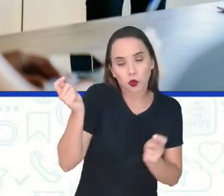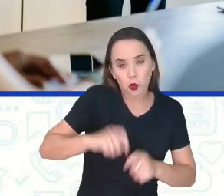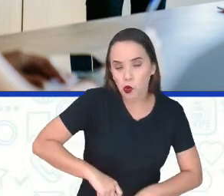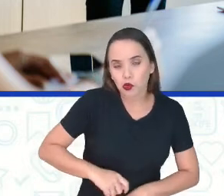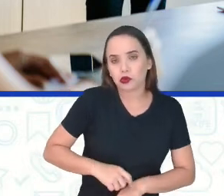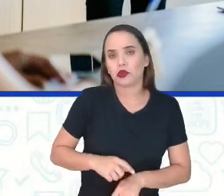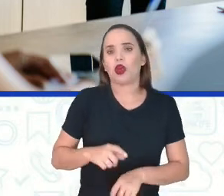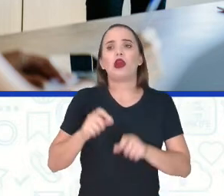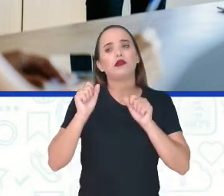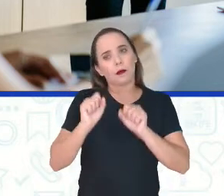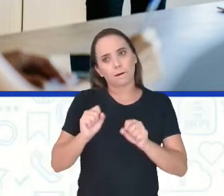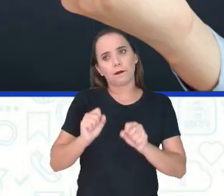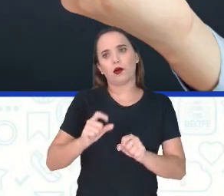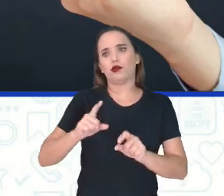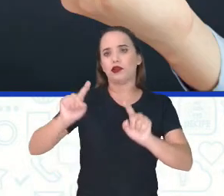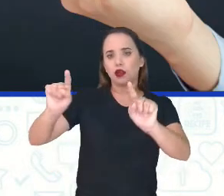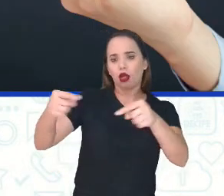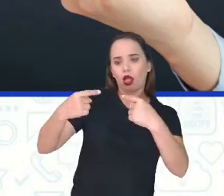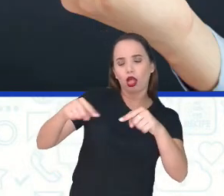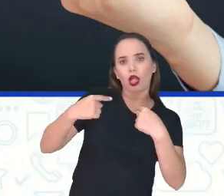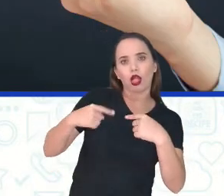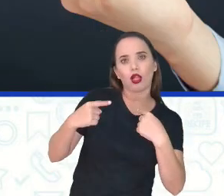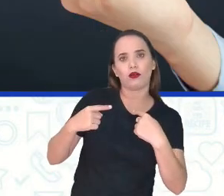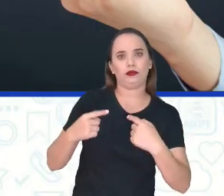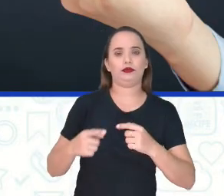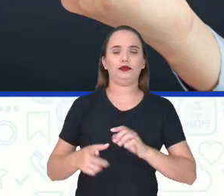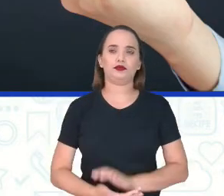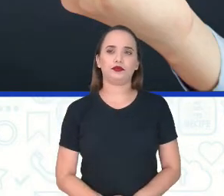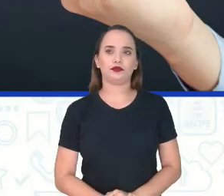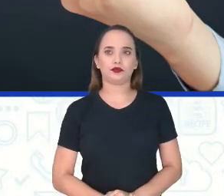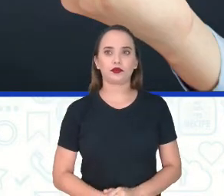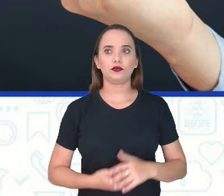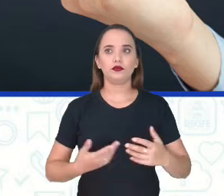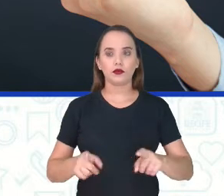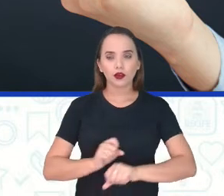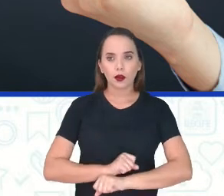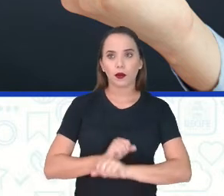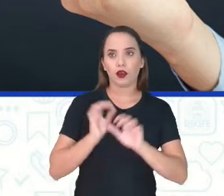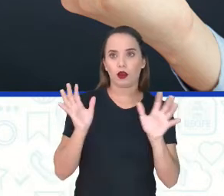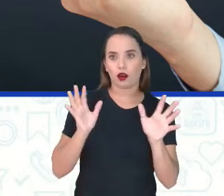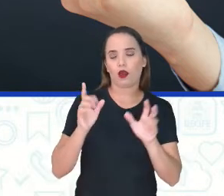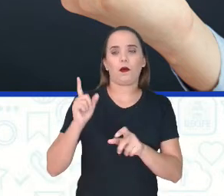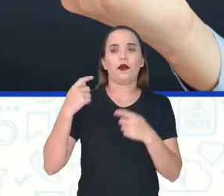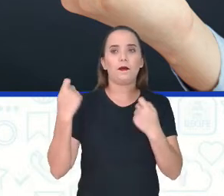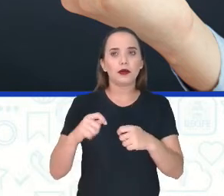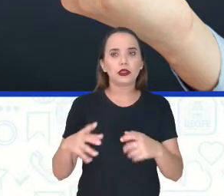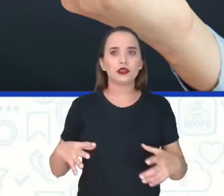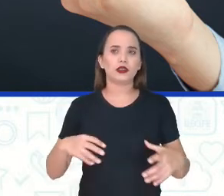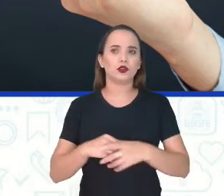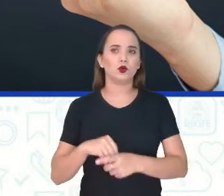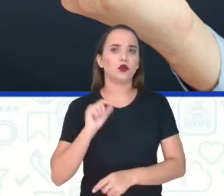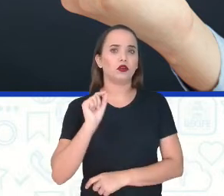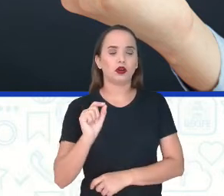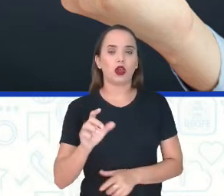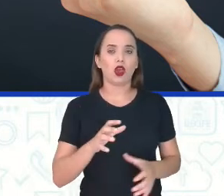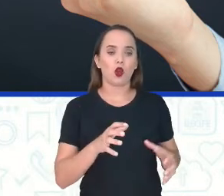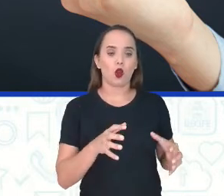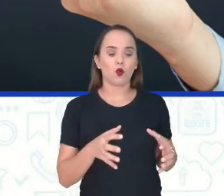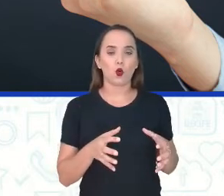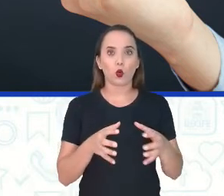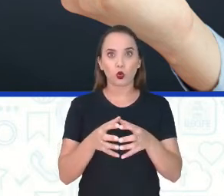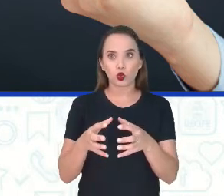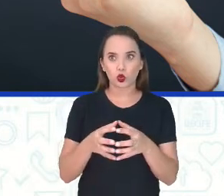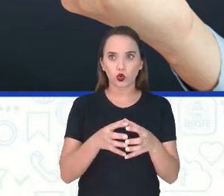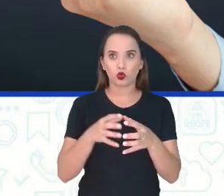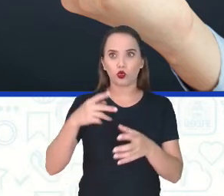ou rejeitado pelo receptor. Para a lógica, no entanto, um argumento é o quê? Um conjunto de premissas,